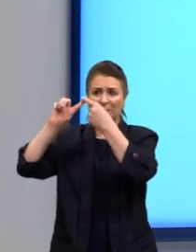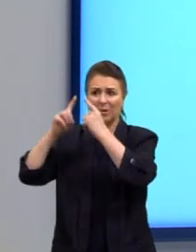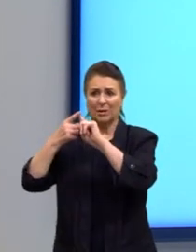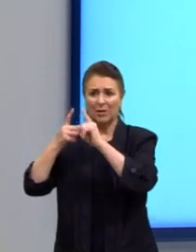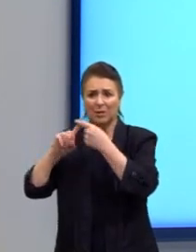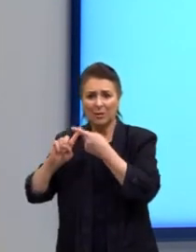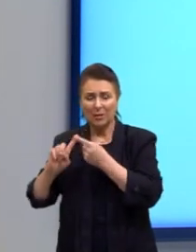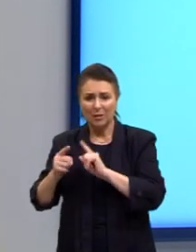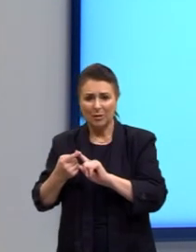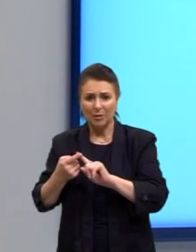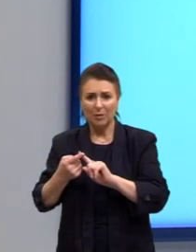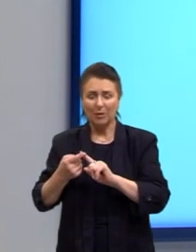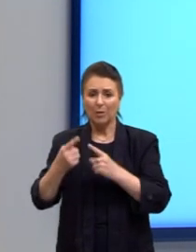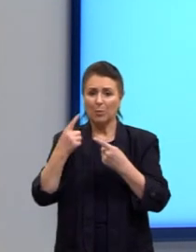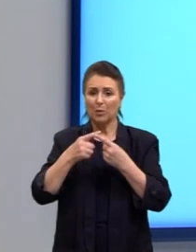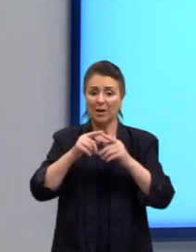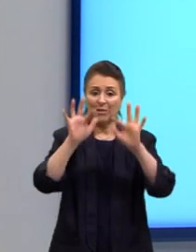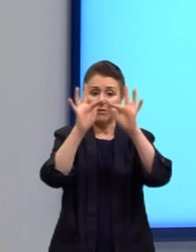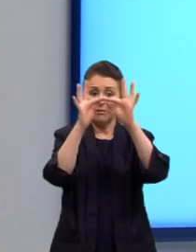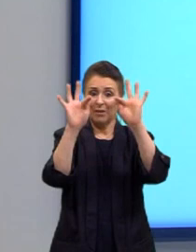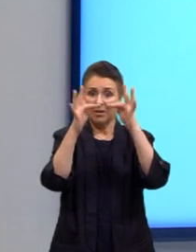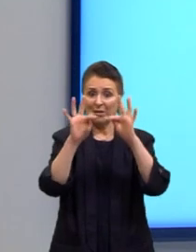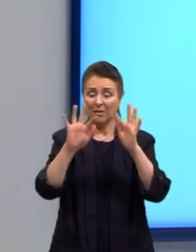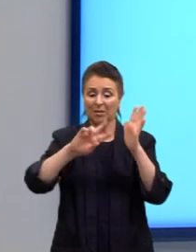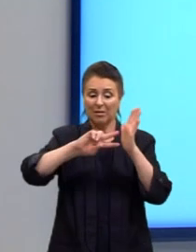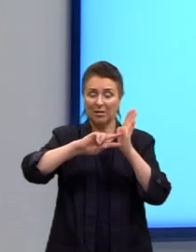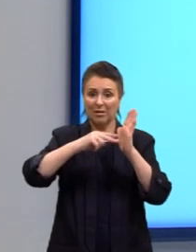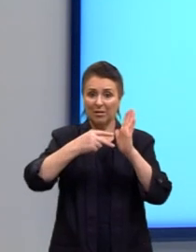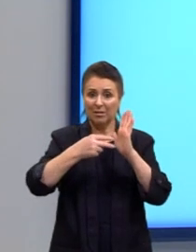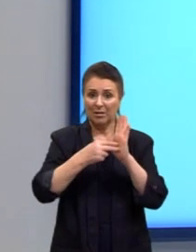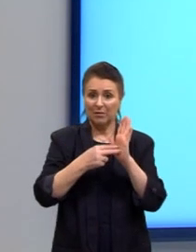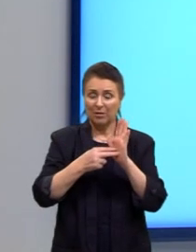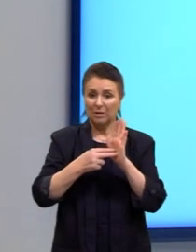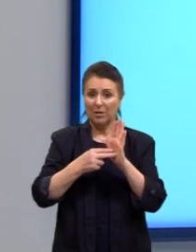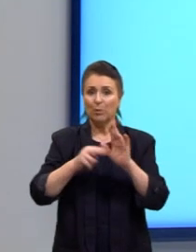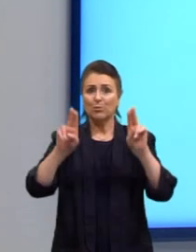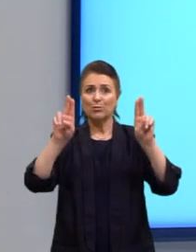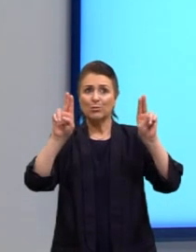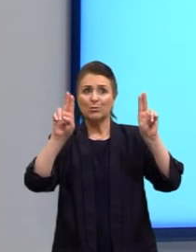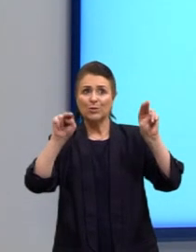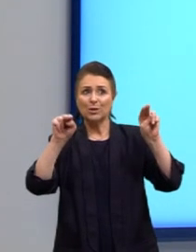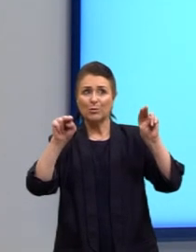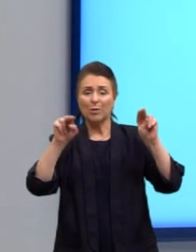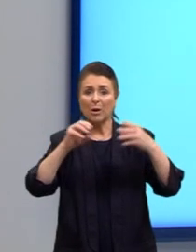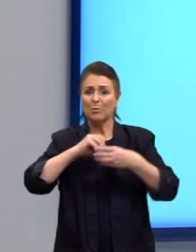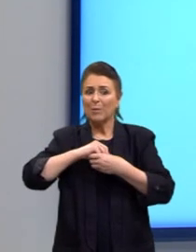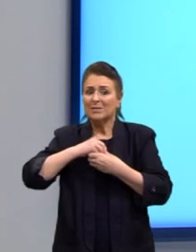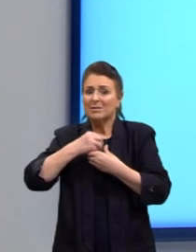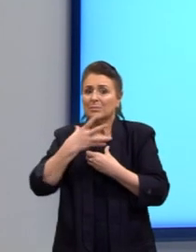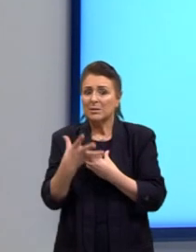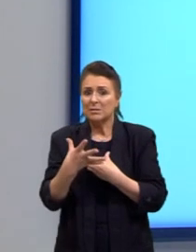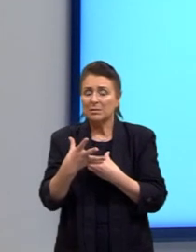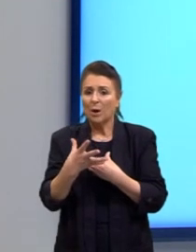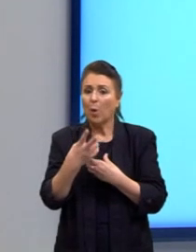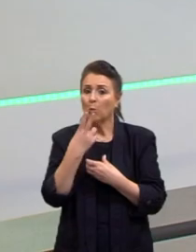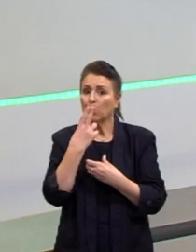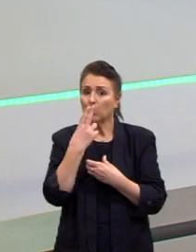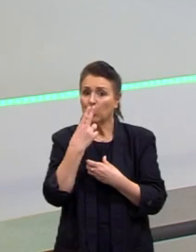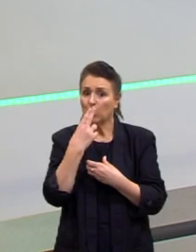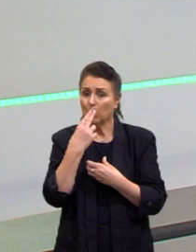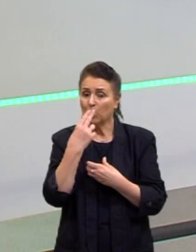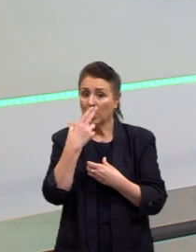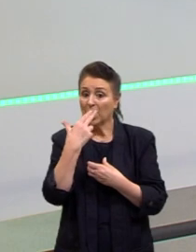se ele te errou significa é uma é um dito é uma expressão idiomática Então olha